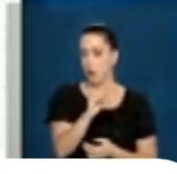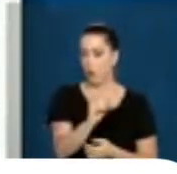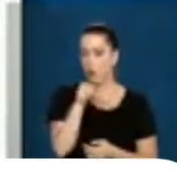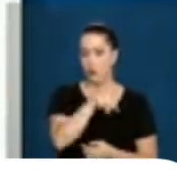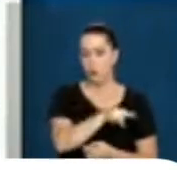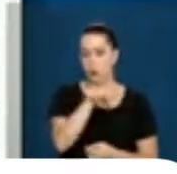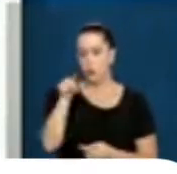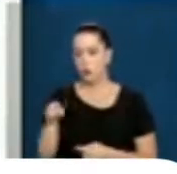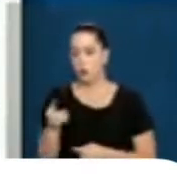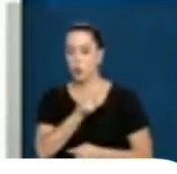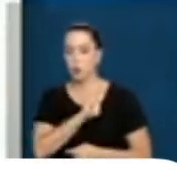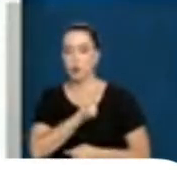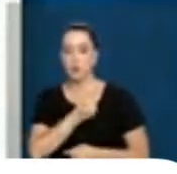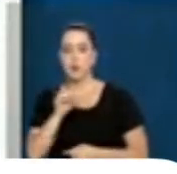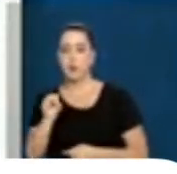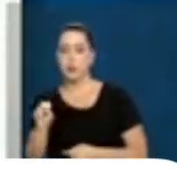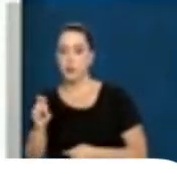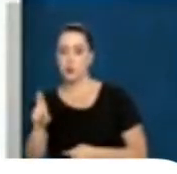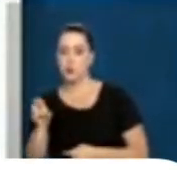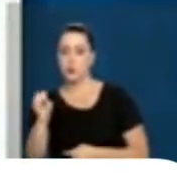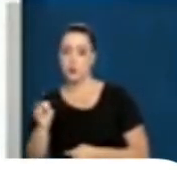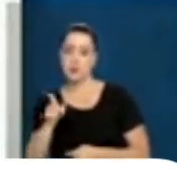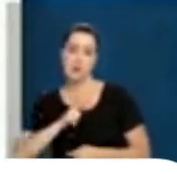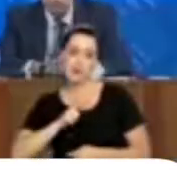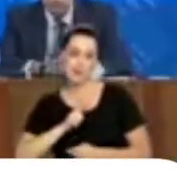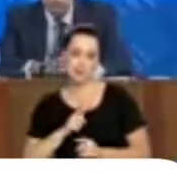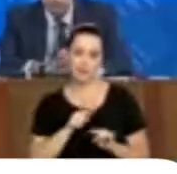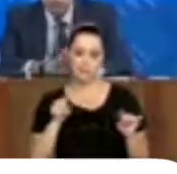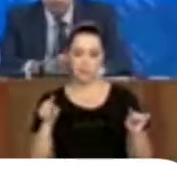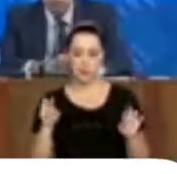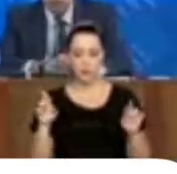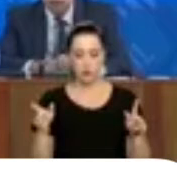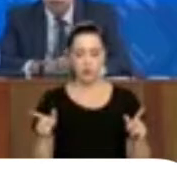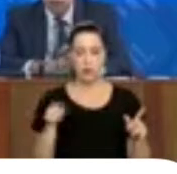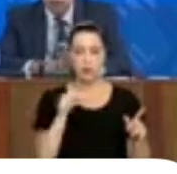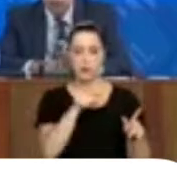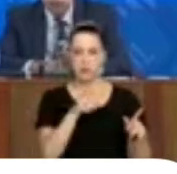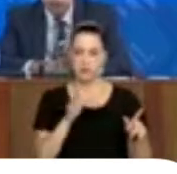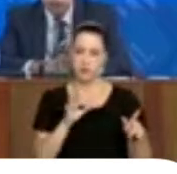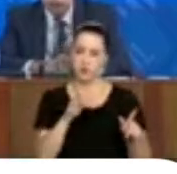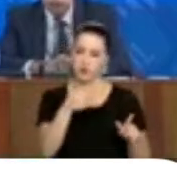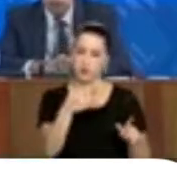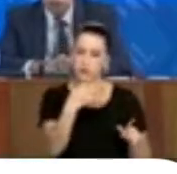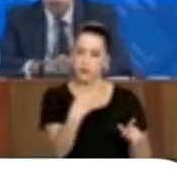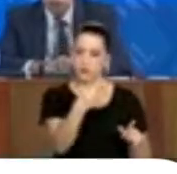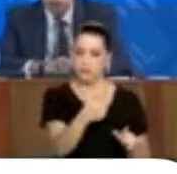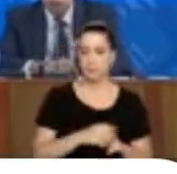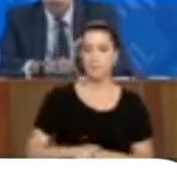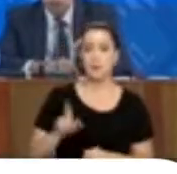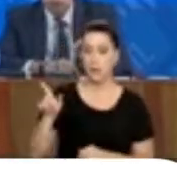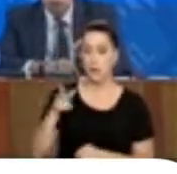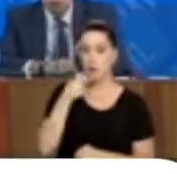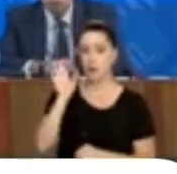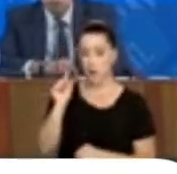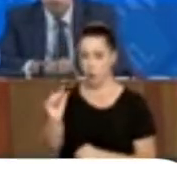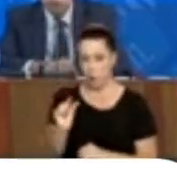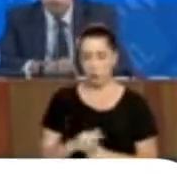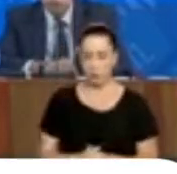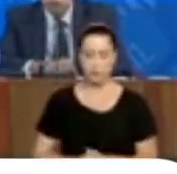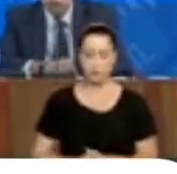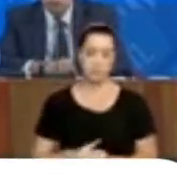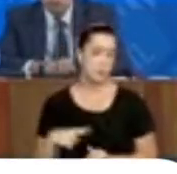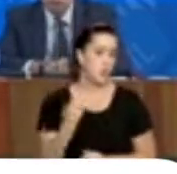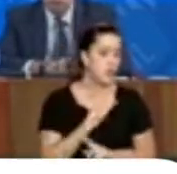aprimorada importante. Por favor, ministro. Um comentário que eu quero fazer é que a gente o tempo todo se preocupa